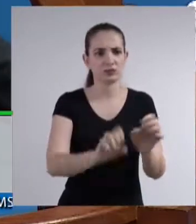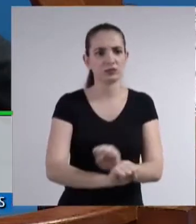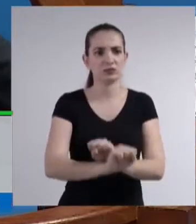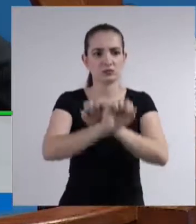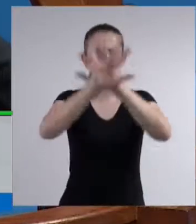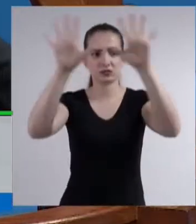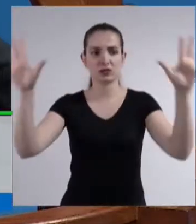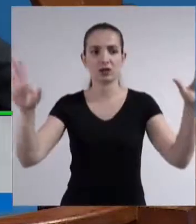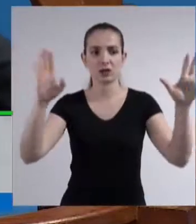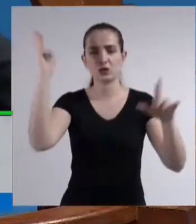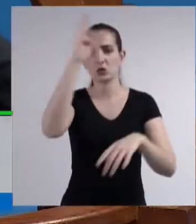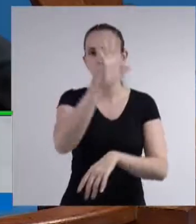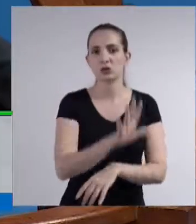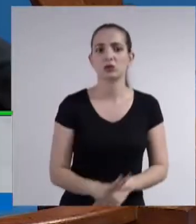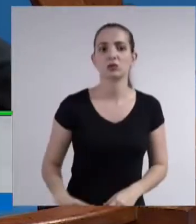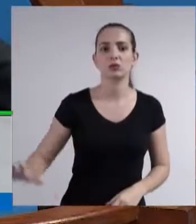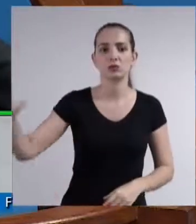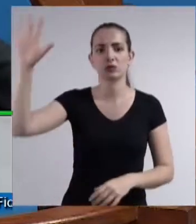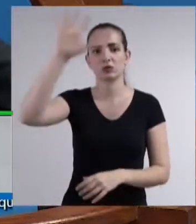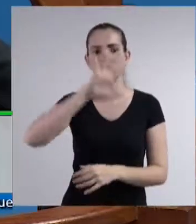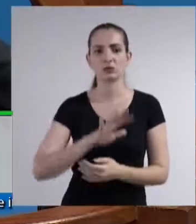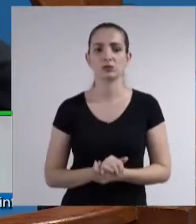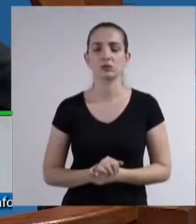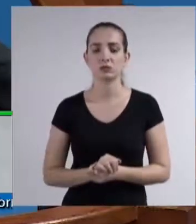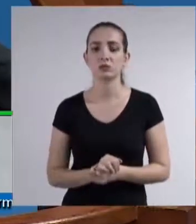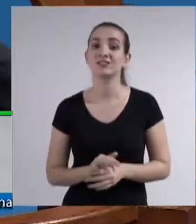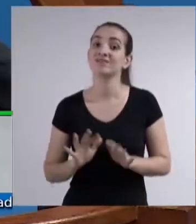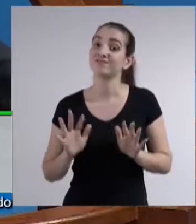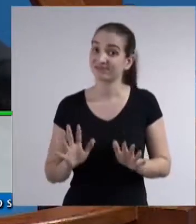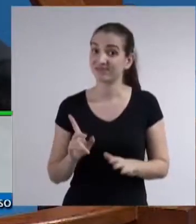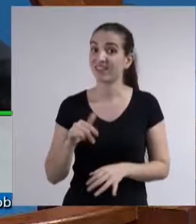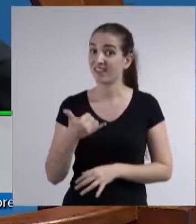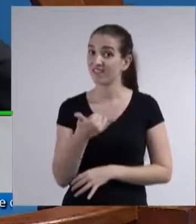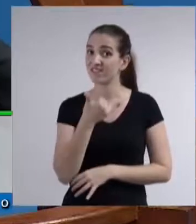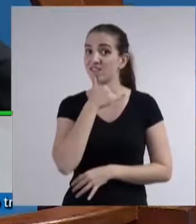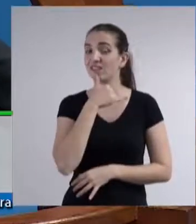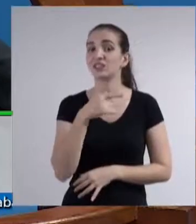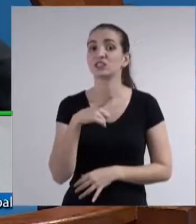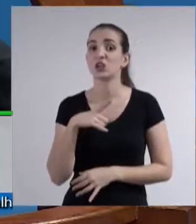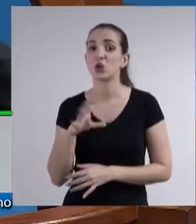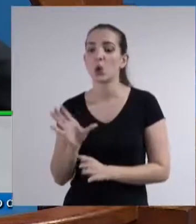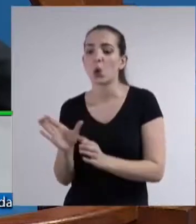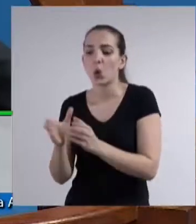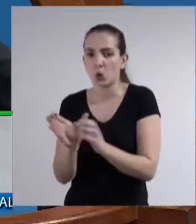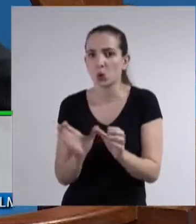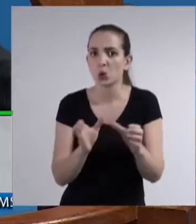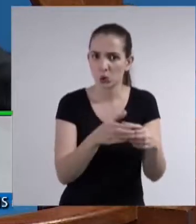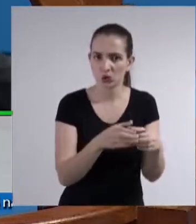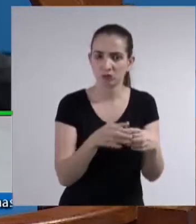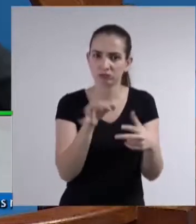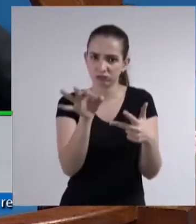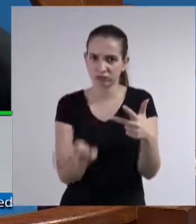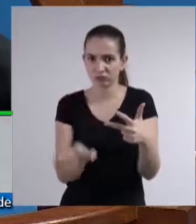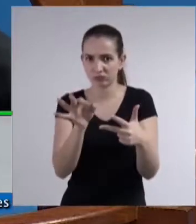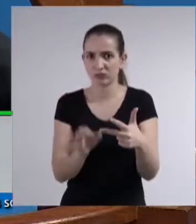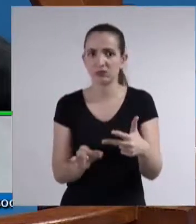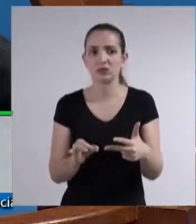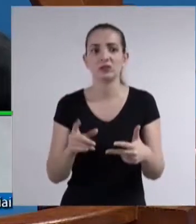no cenário nacional é que, infelizmente, setores do Judiciário